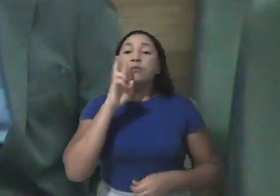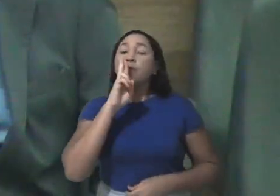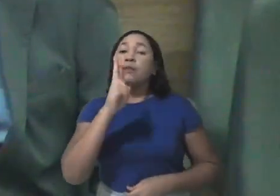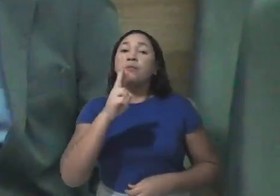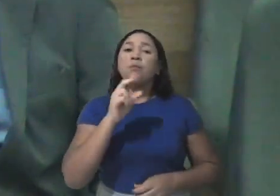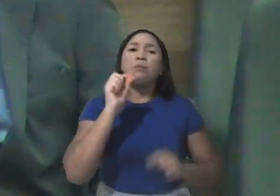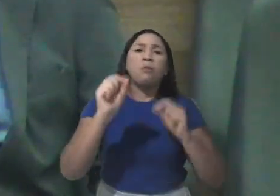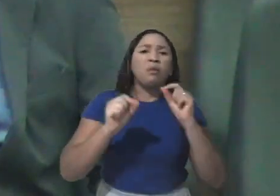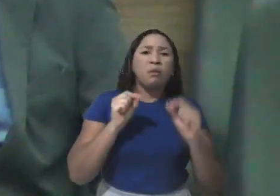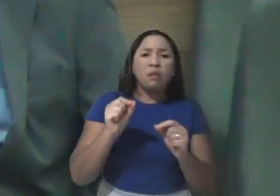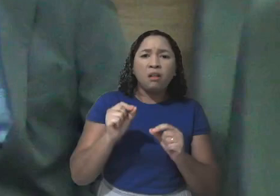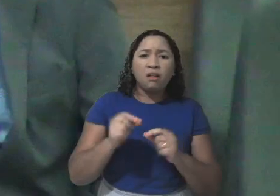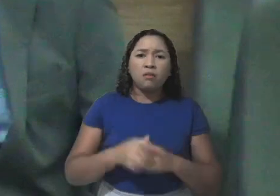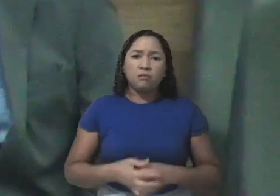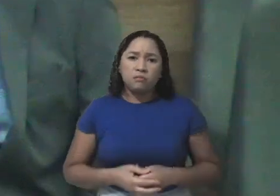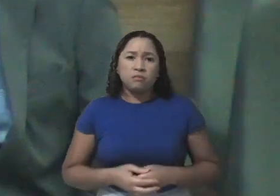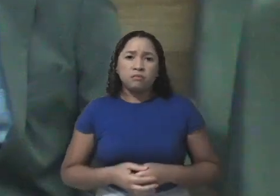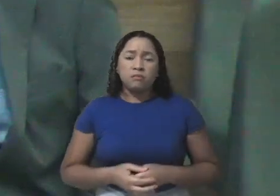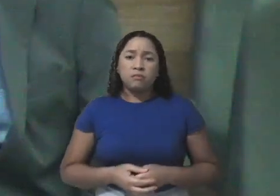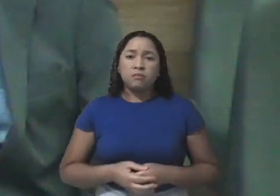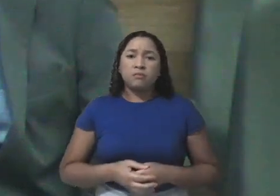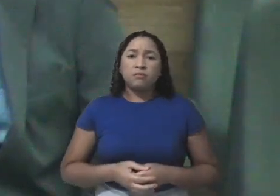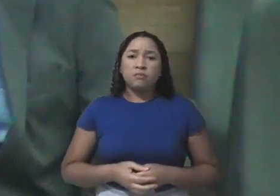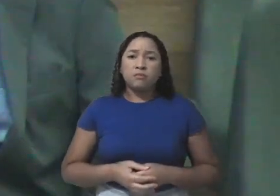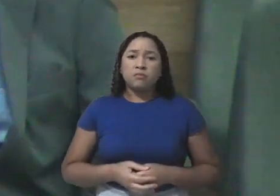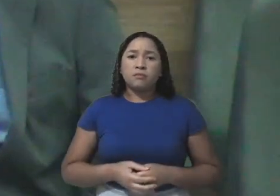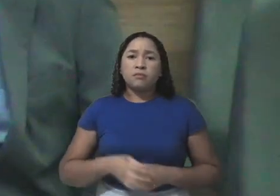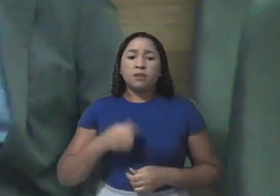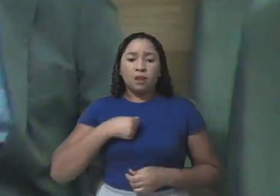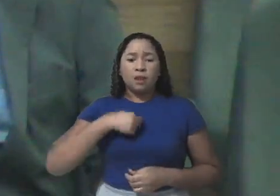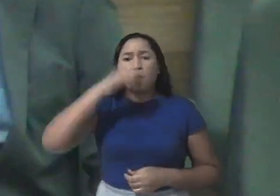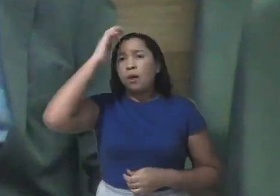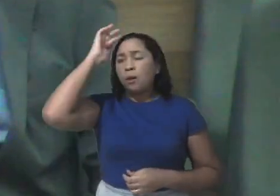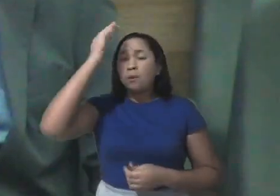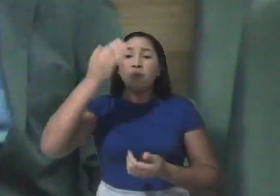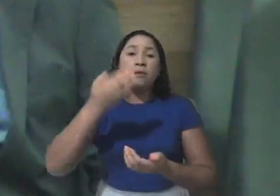eterno. Deus é contra o divórcio. O que é que você responde?